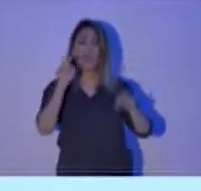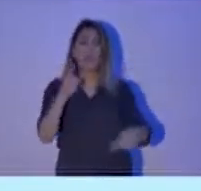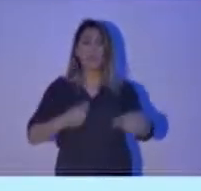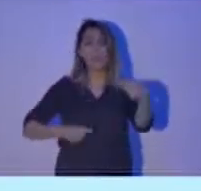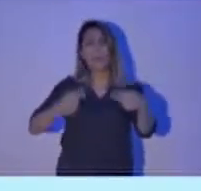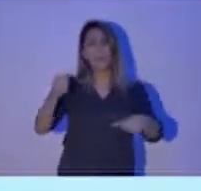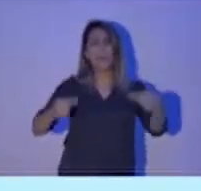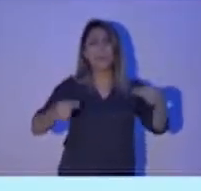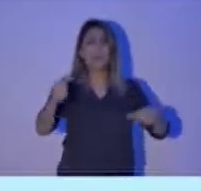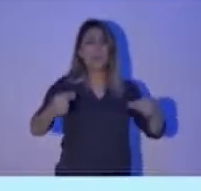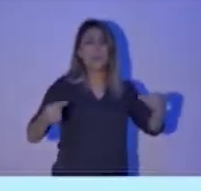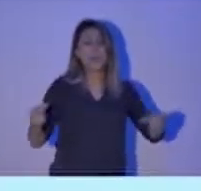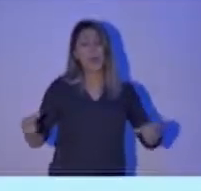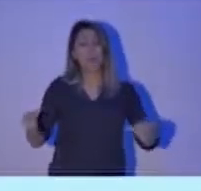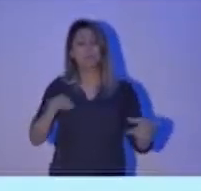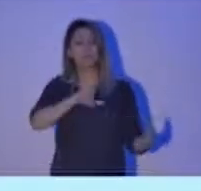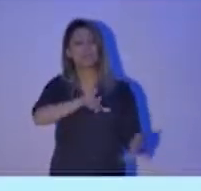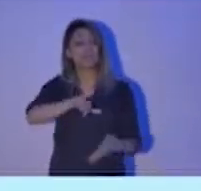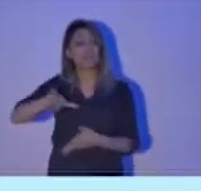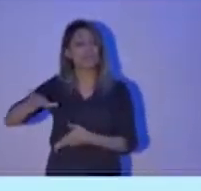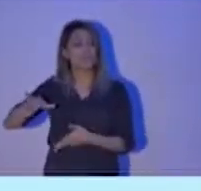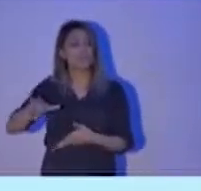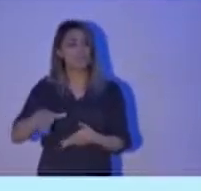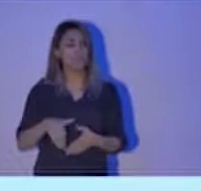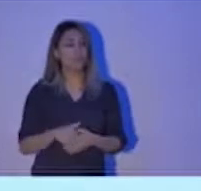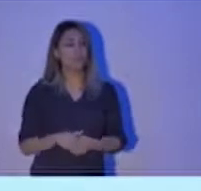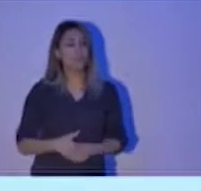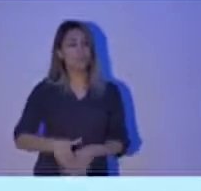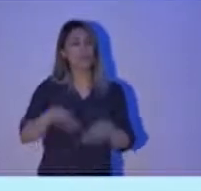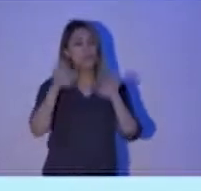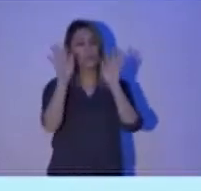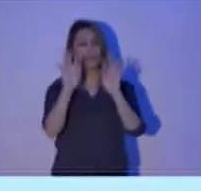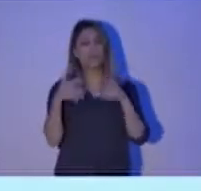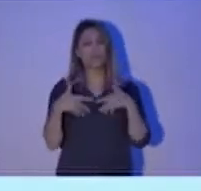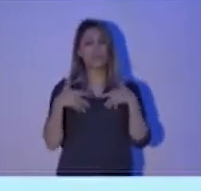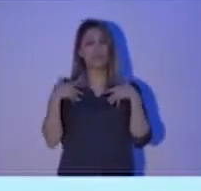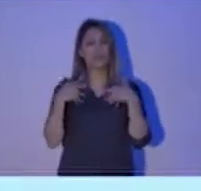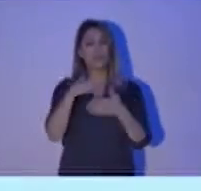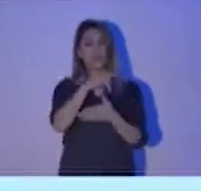mecanismos de colaboração, eu fico muito feliz pelos documentos que ali foram